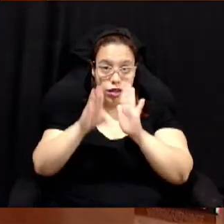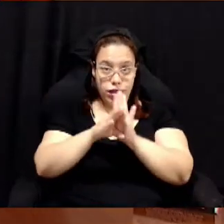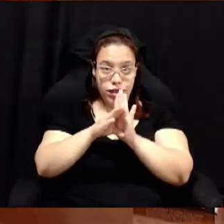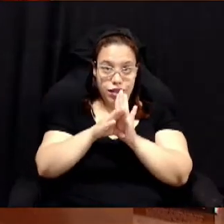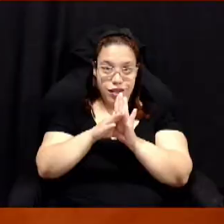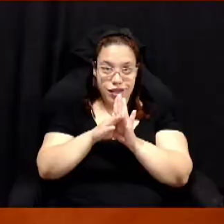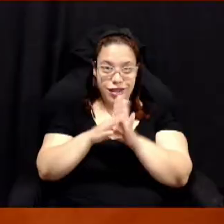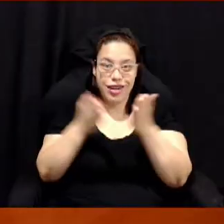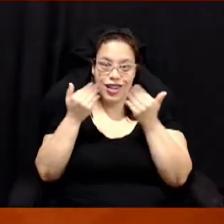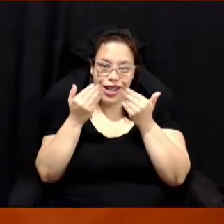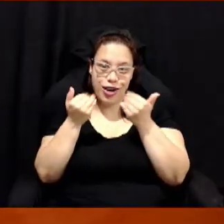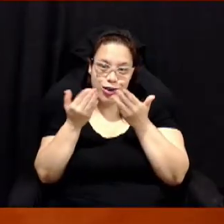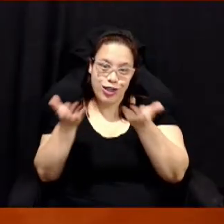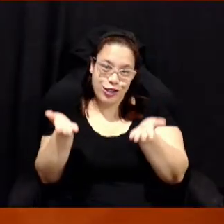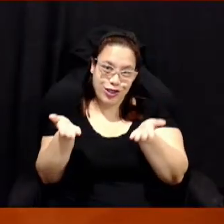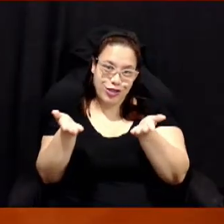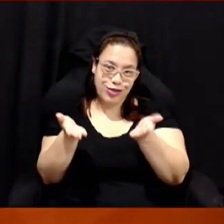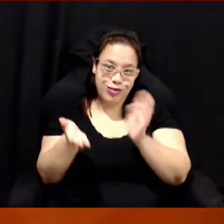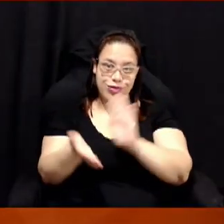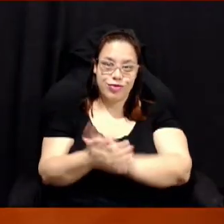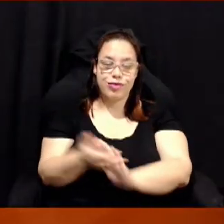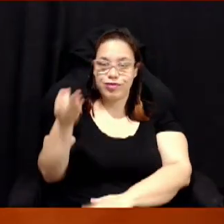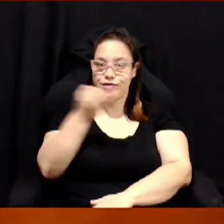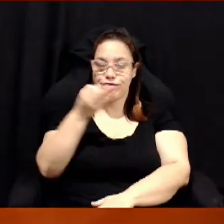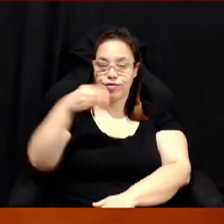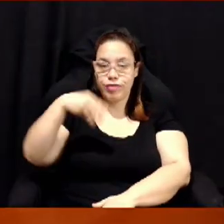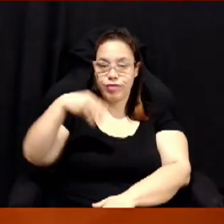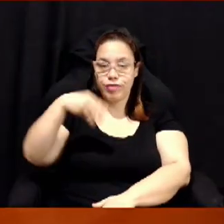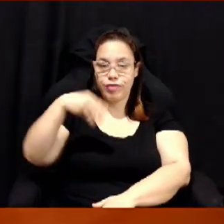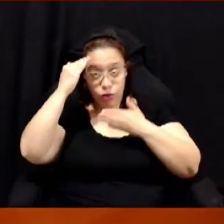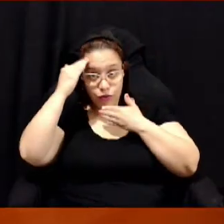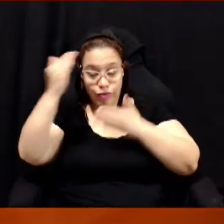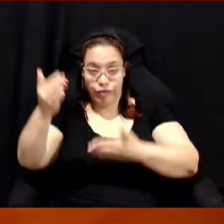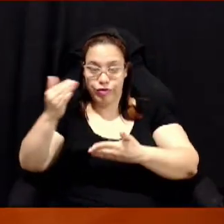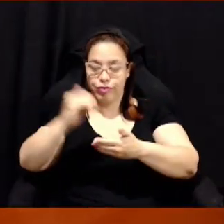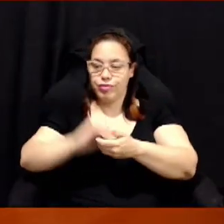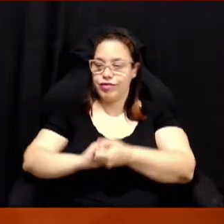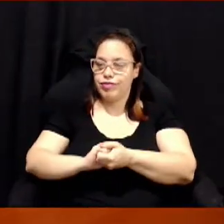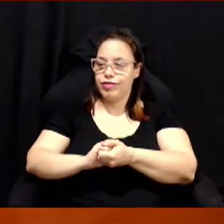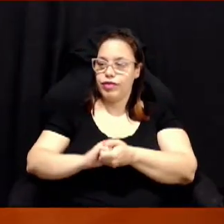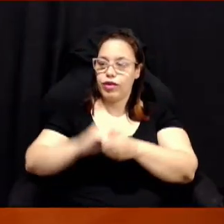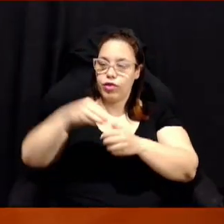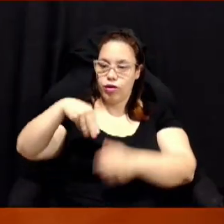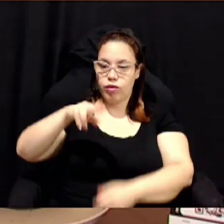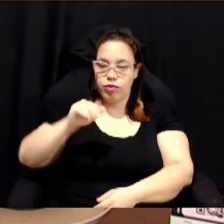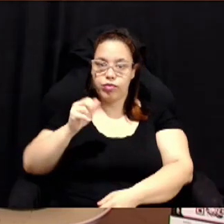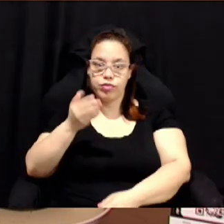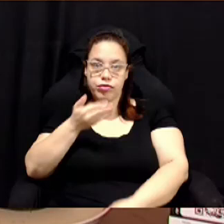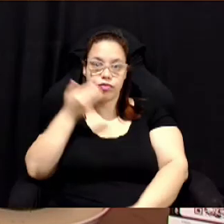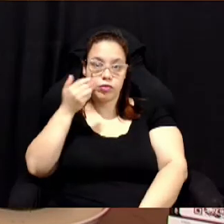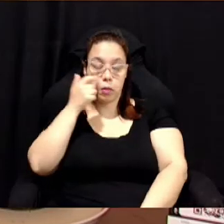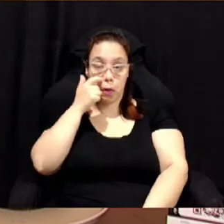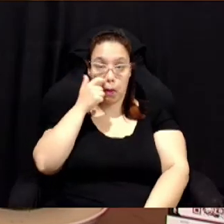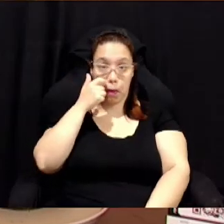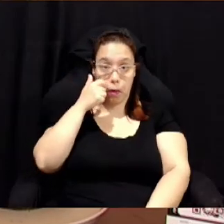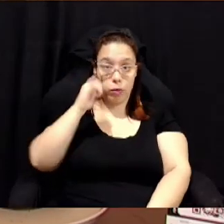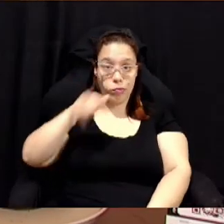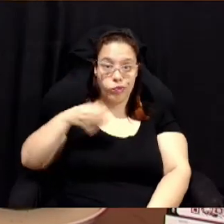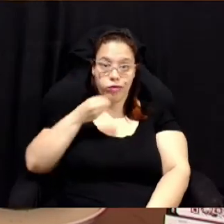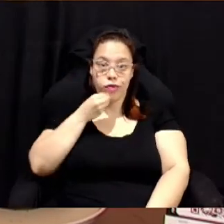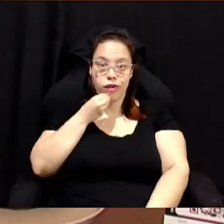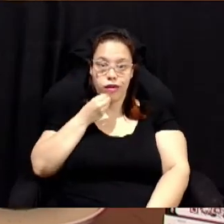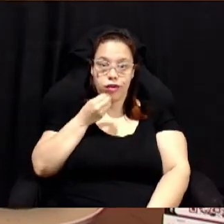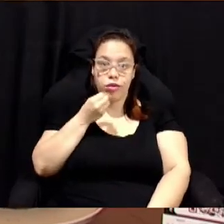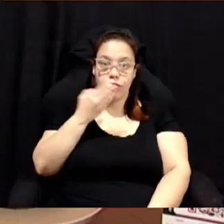comendo. Tá ótimo, Marco. Eu agradeço por esse menu. Eu vou provar mais coisas aqui. Bom almoço